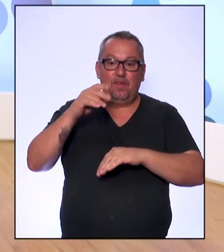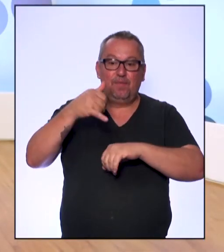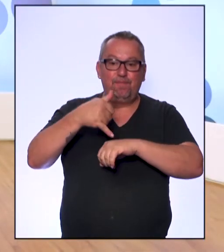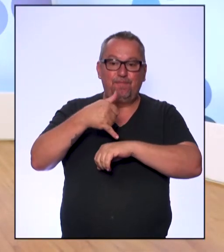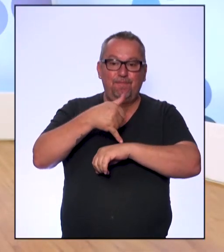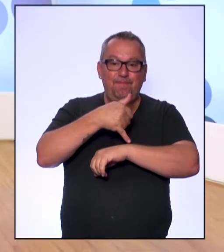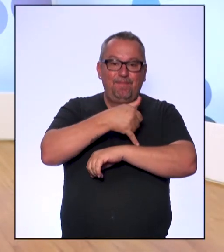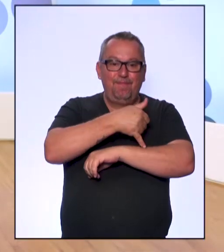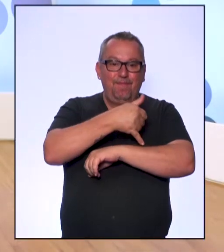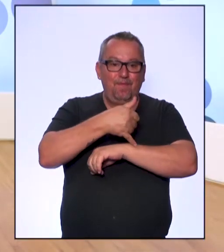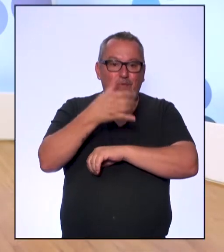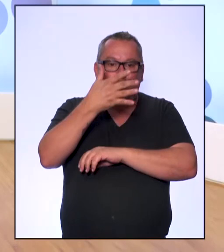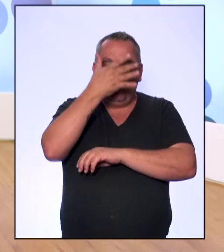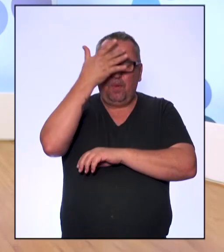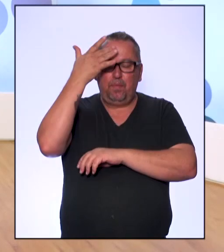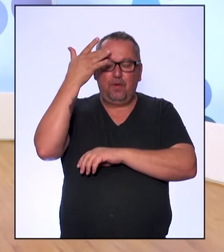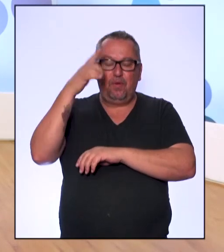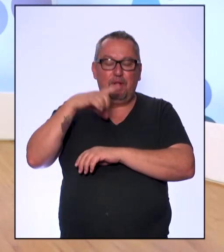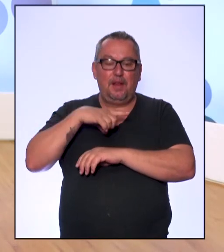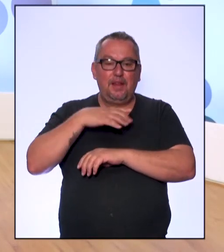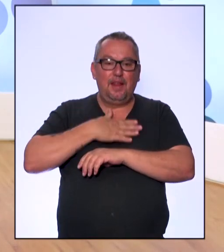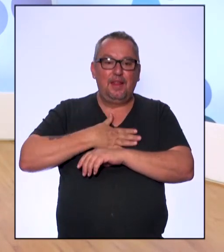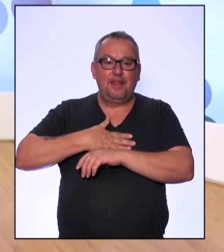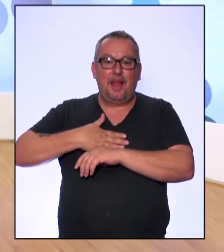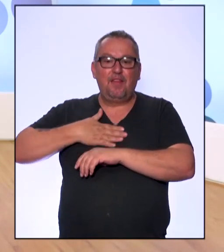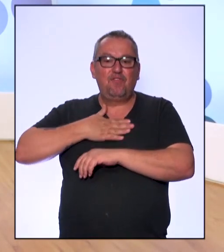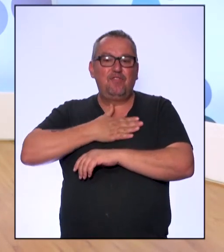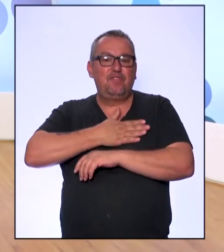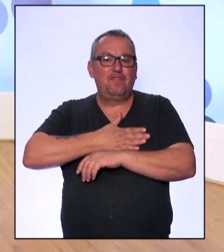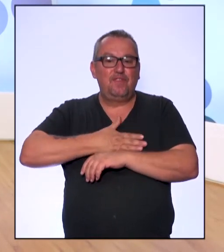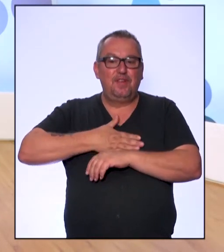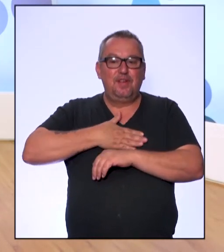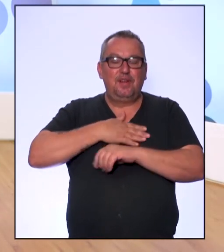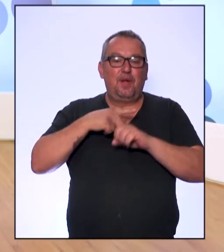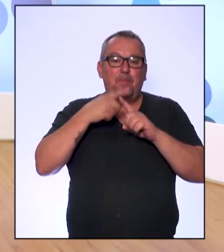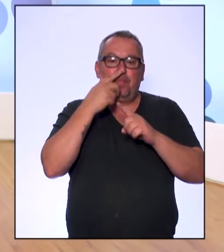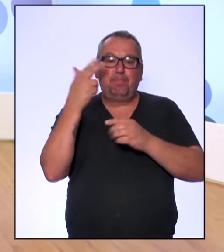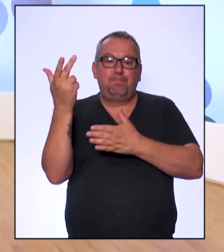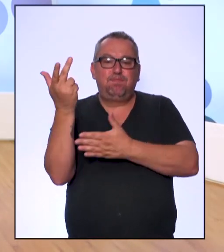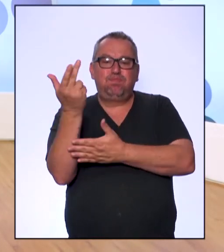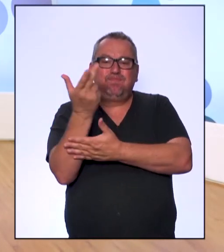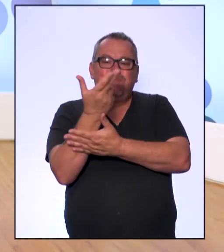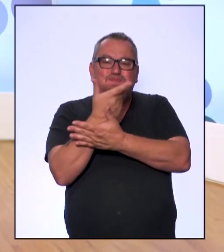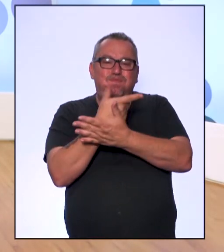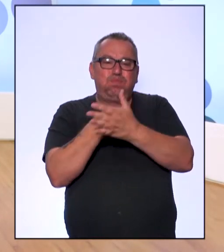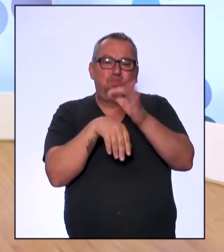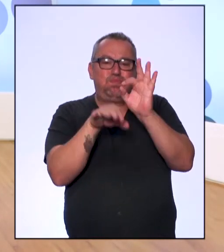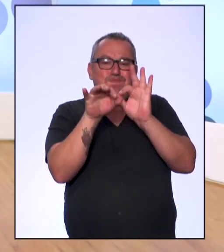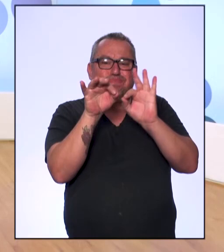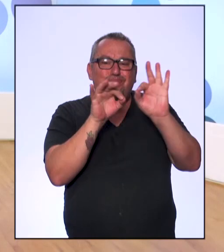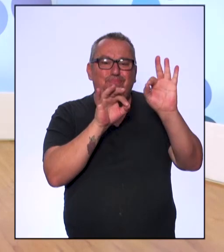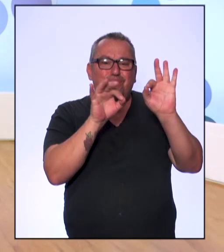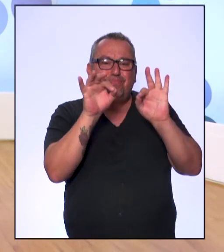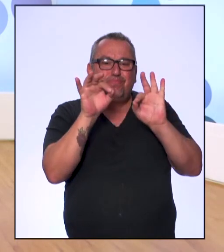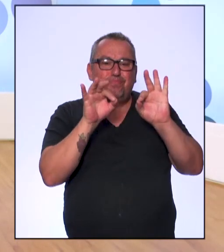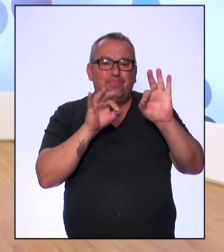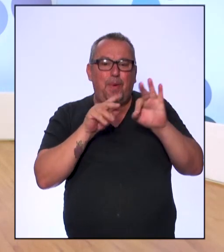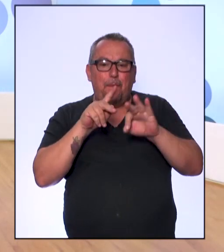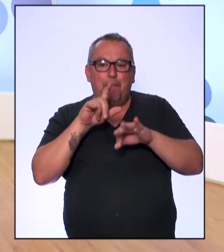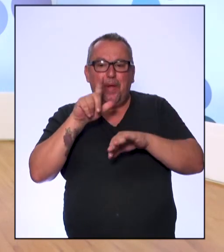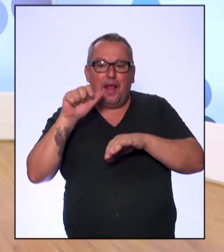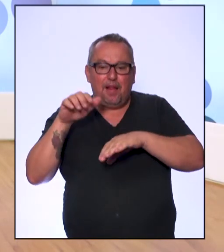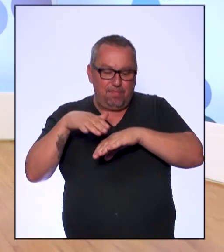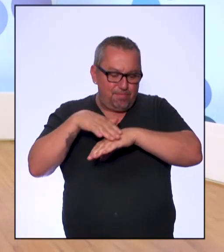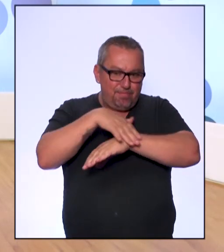como aquela pessoa que ela sai satisfeita, mas ele fala que é esculpir, é todo aquele cuidado, preparar a pele, ele tem